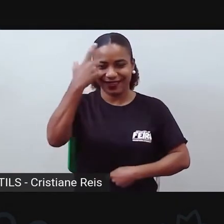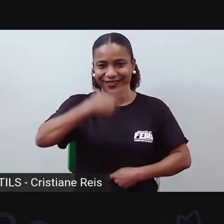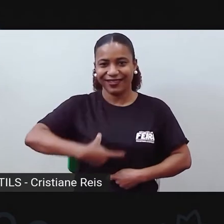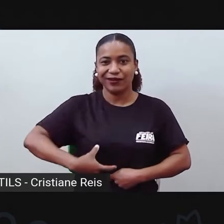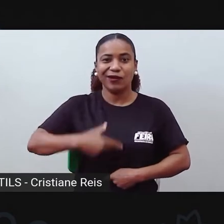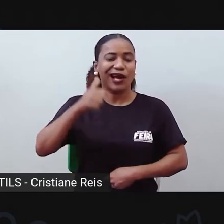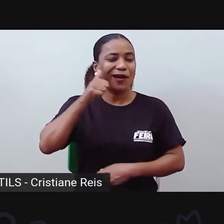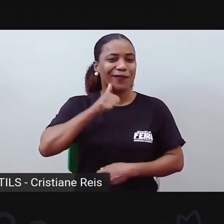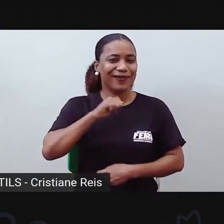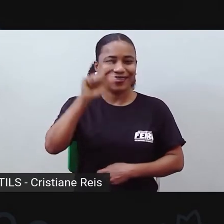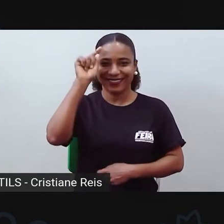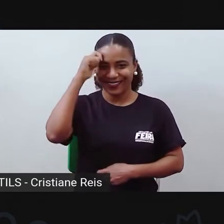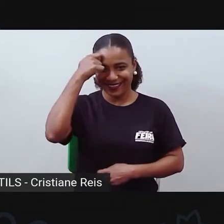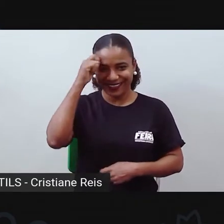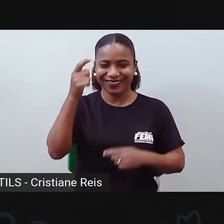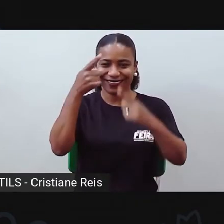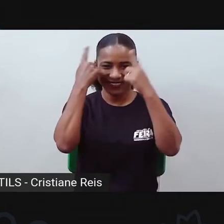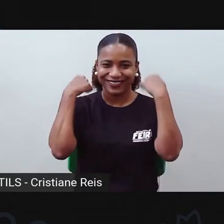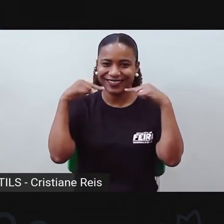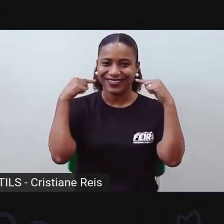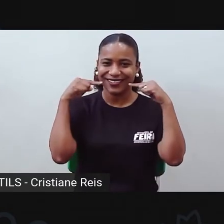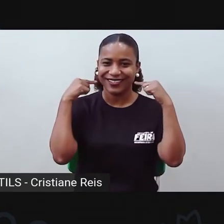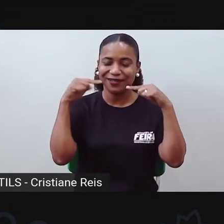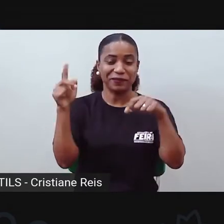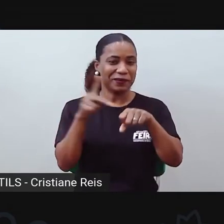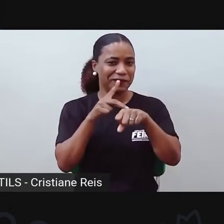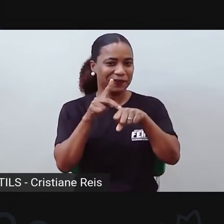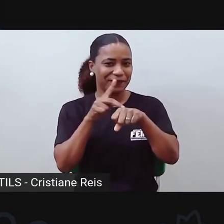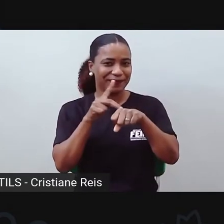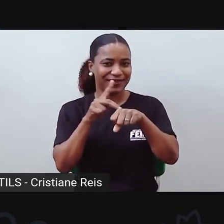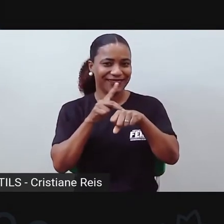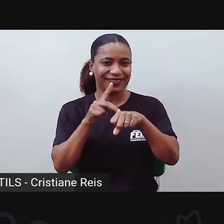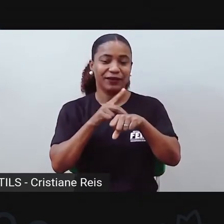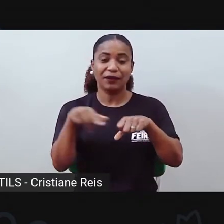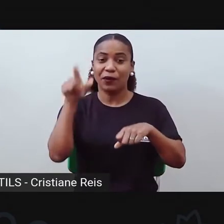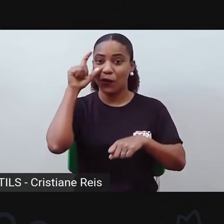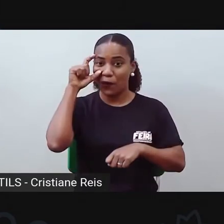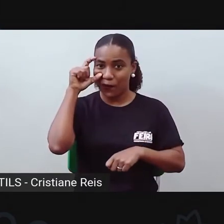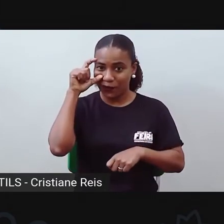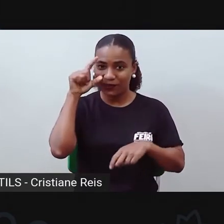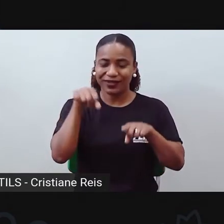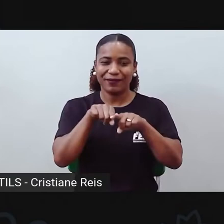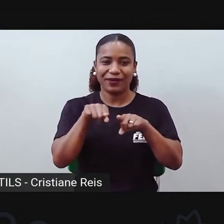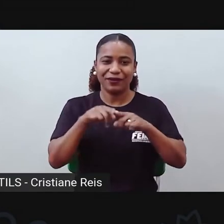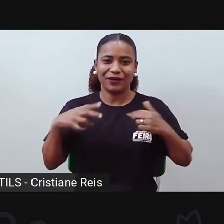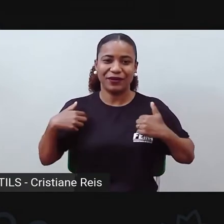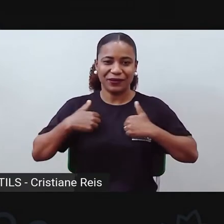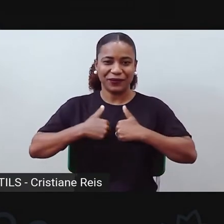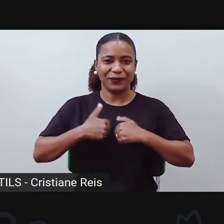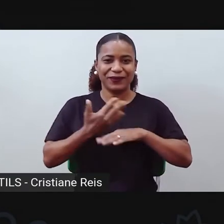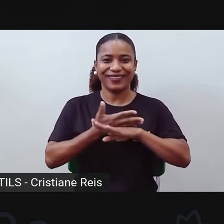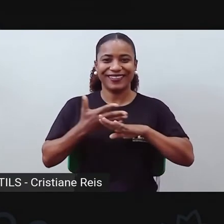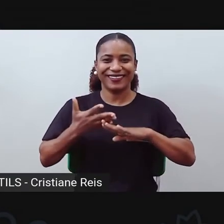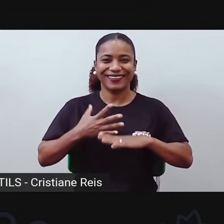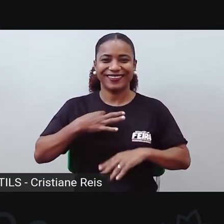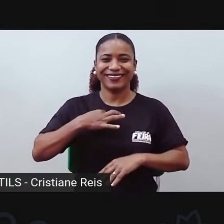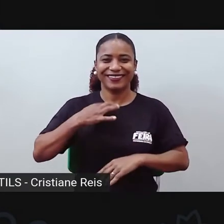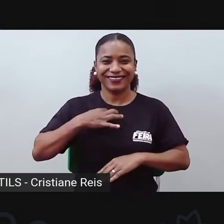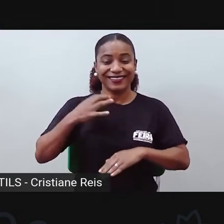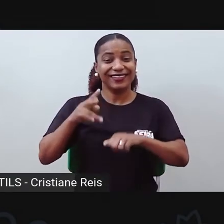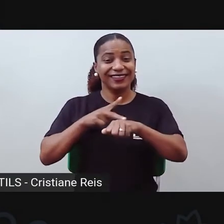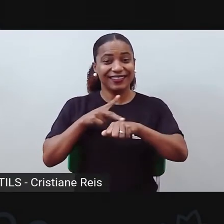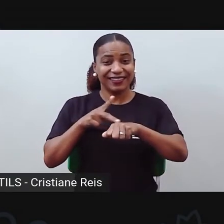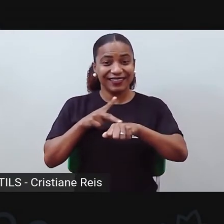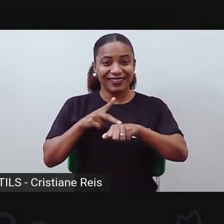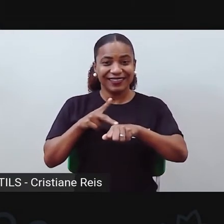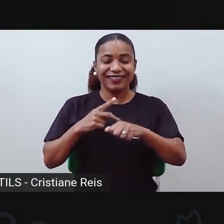mulher negra, de cabelos negros, na altura dos ombros, eu uso um óculos, estou trajando um jaleco branco, uma camiseta